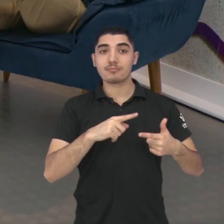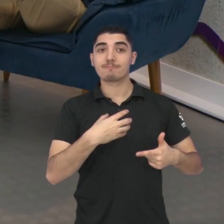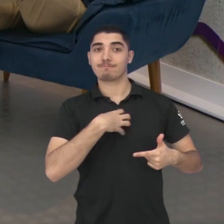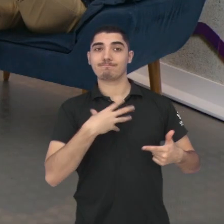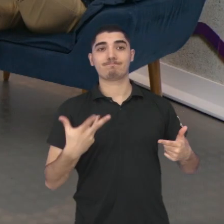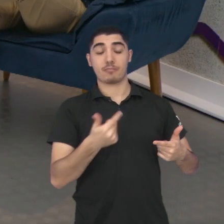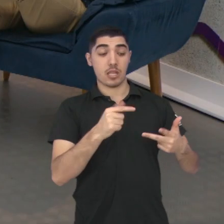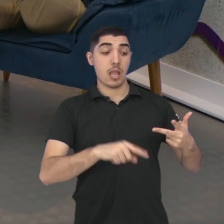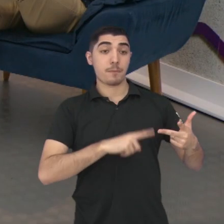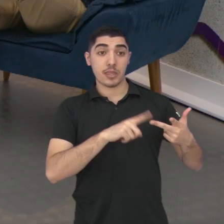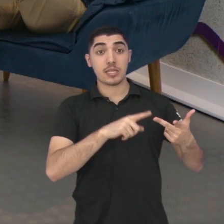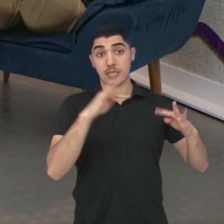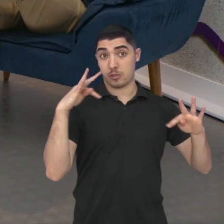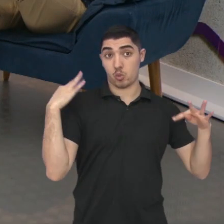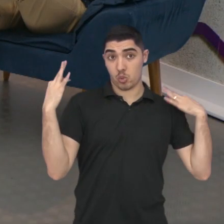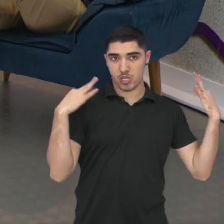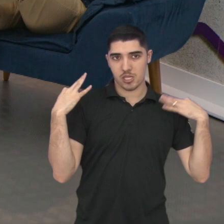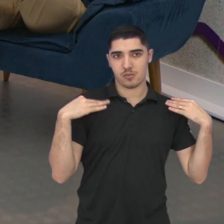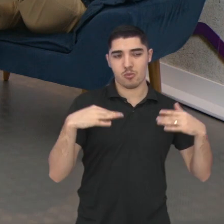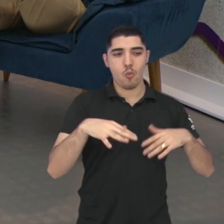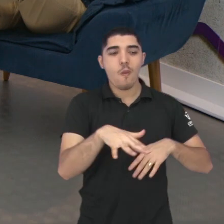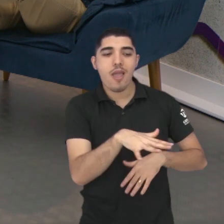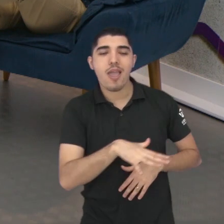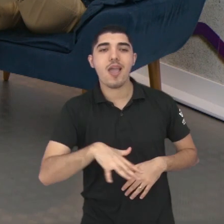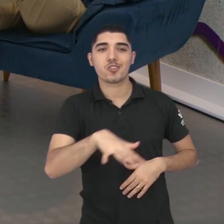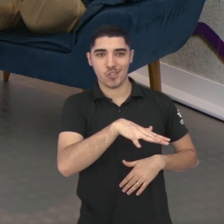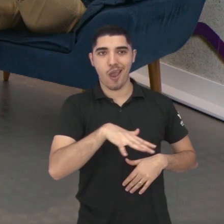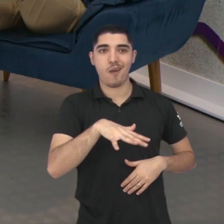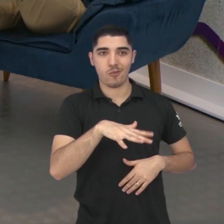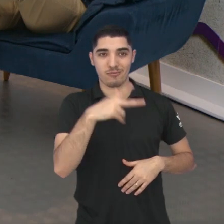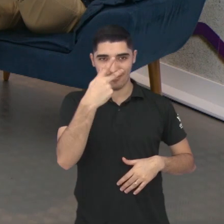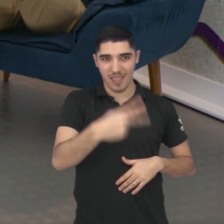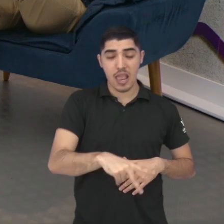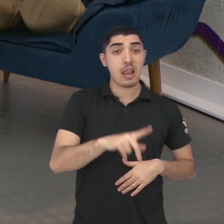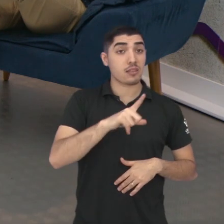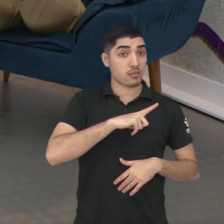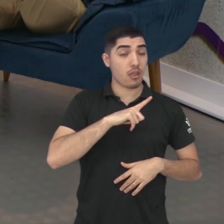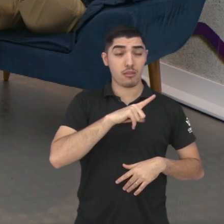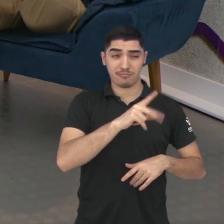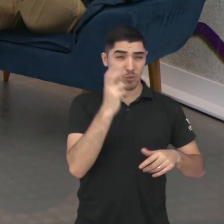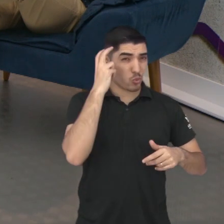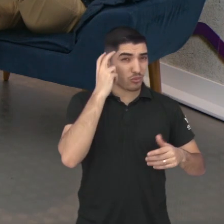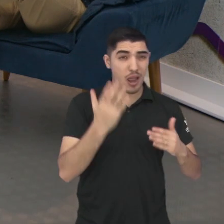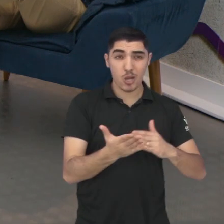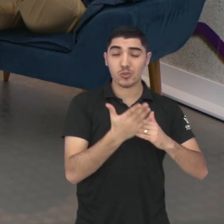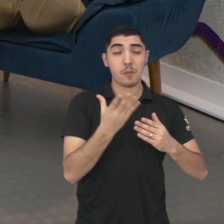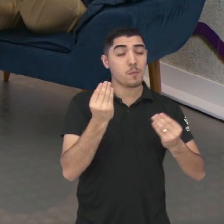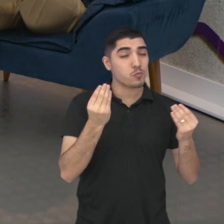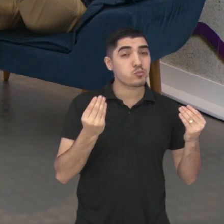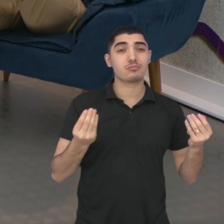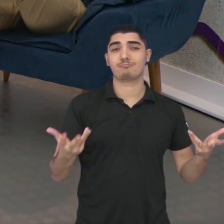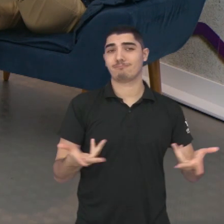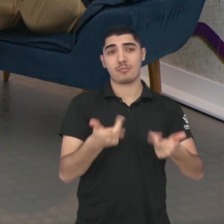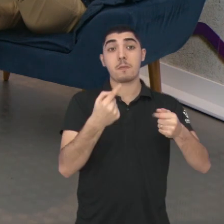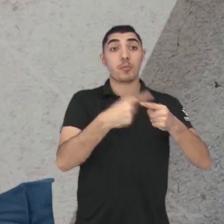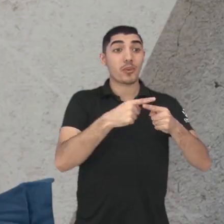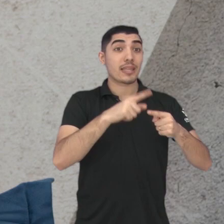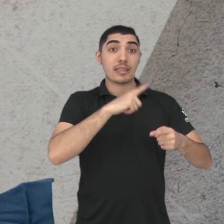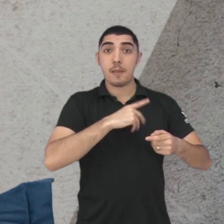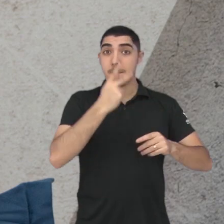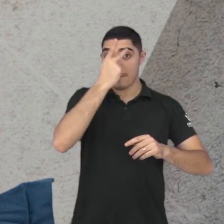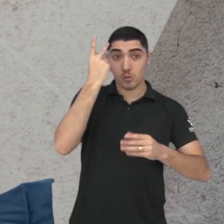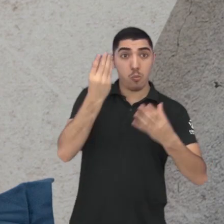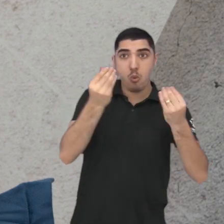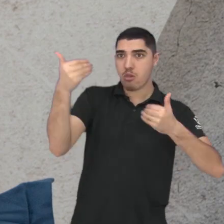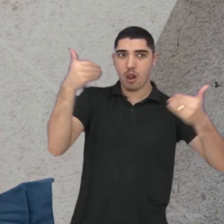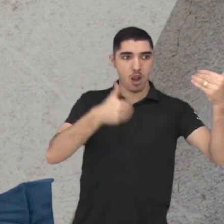falando agora de turismo regional, a gente tem essa parte cultural aqui que nos atende muito bem, às vezes é até difícil conciliar a agenda com tanta oferta